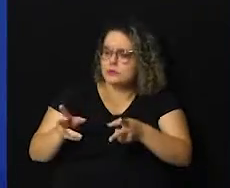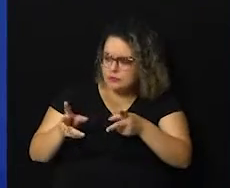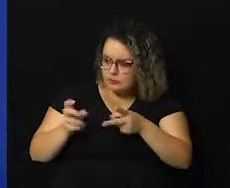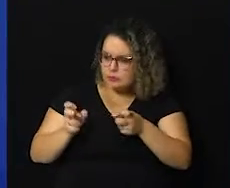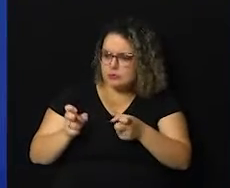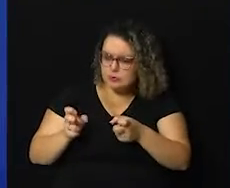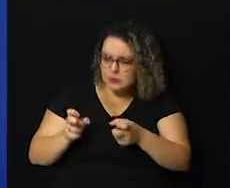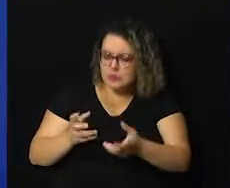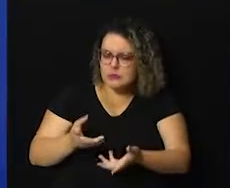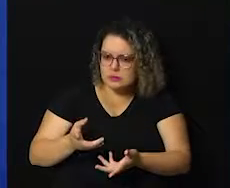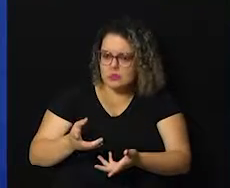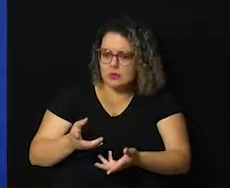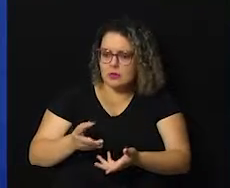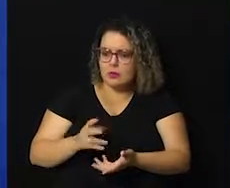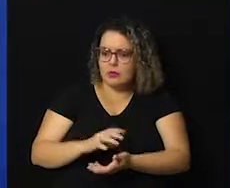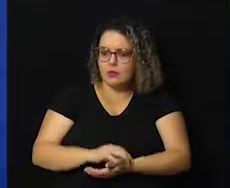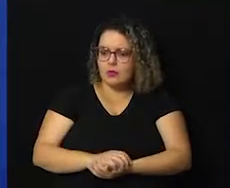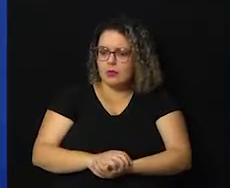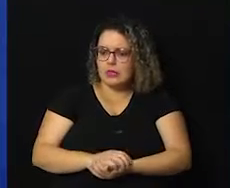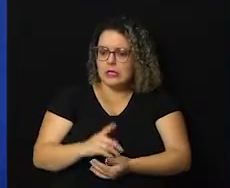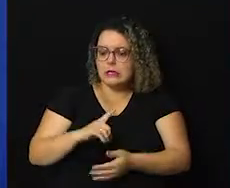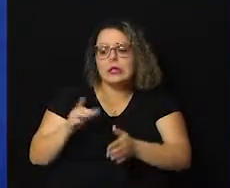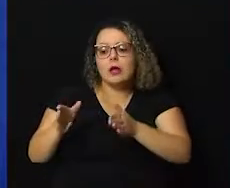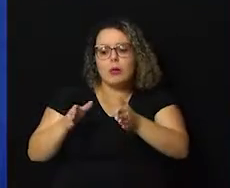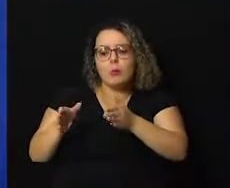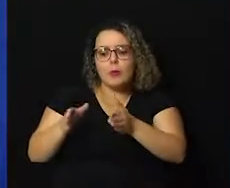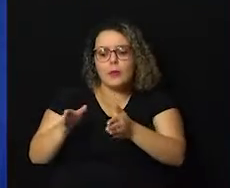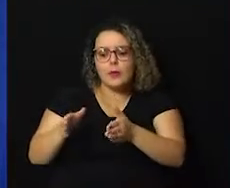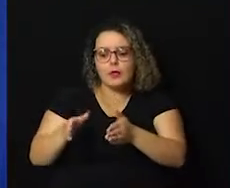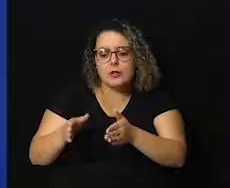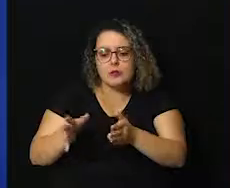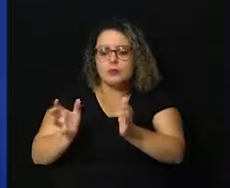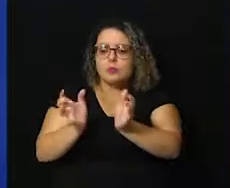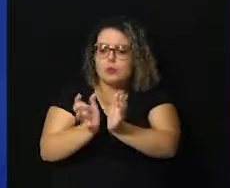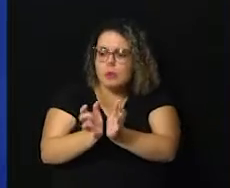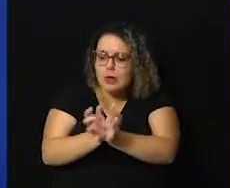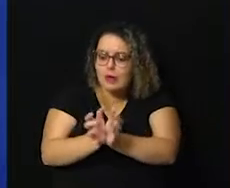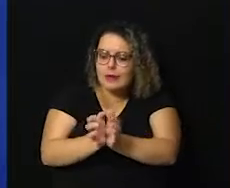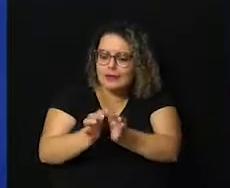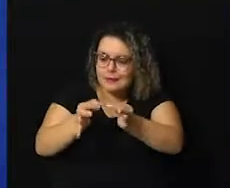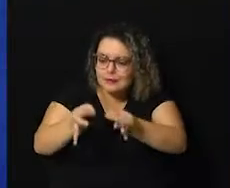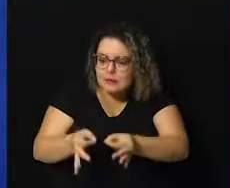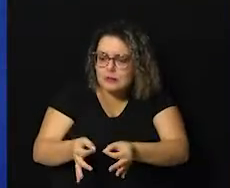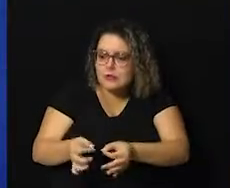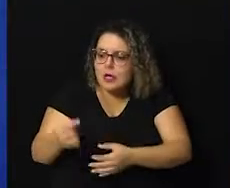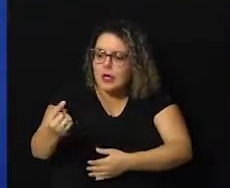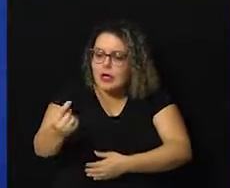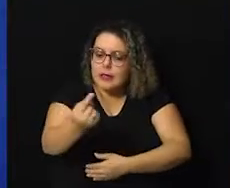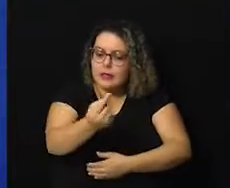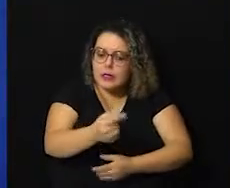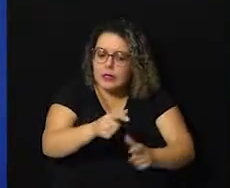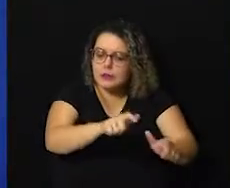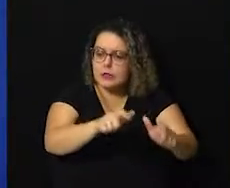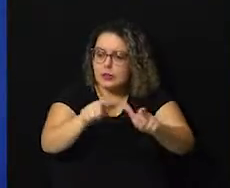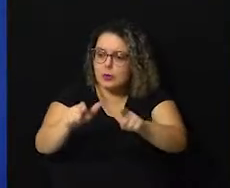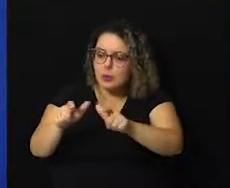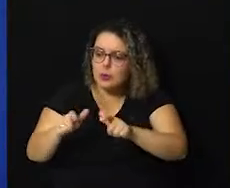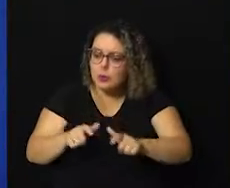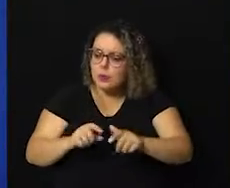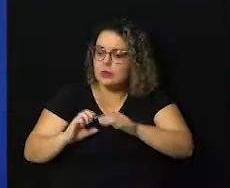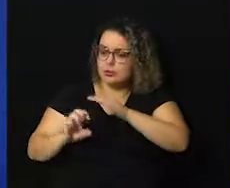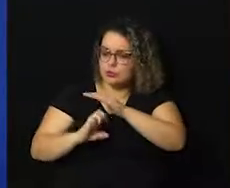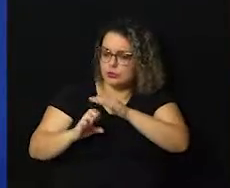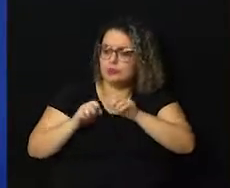Mas você já percebeu que provavelmente tenha que ter esse momento de você ter uma equipe em cada um desses